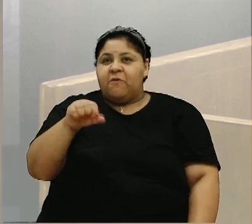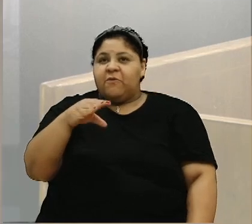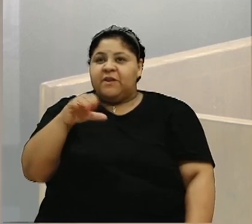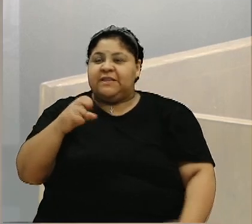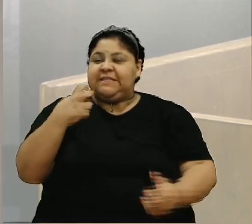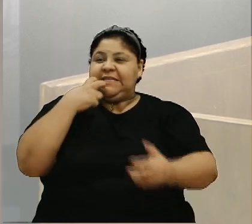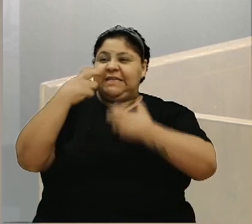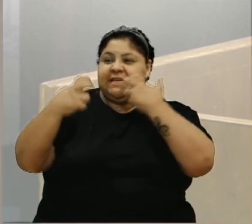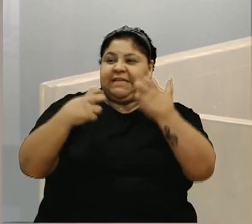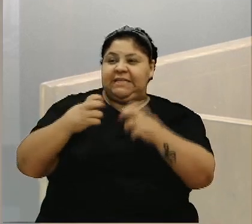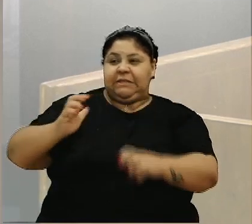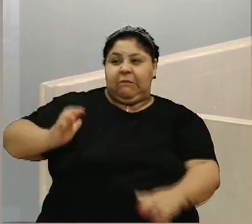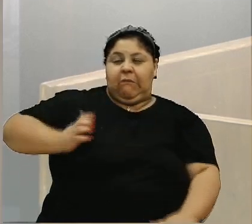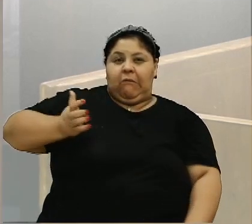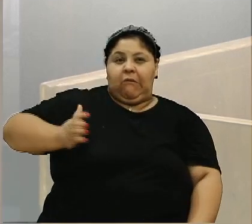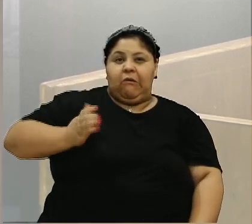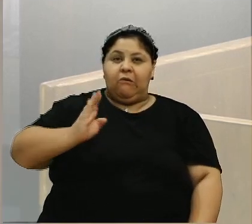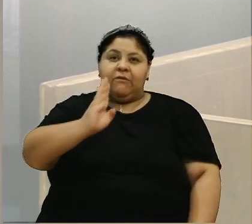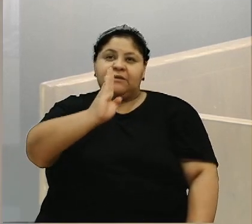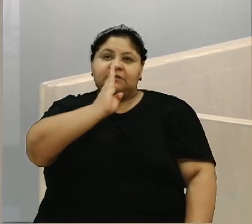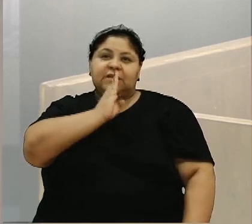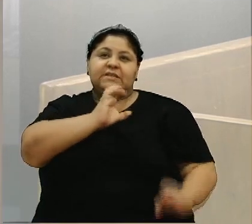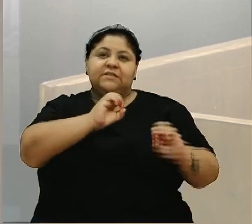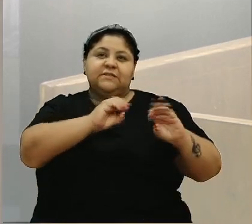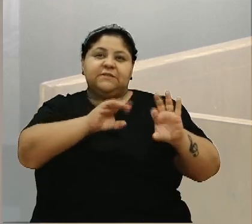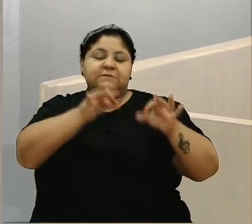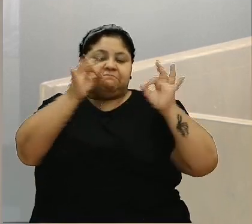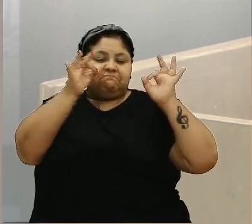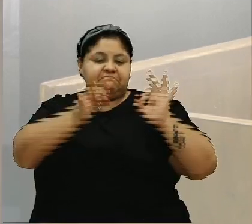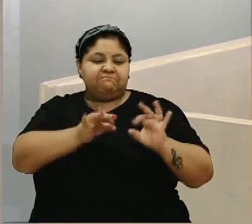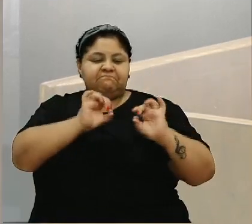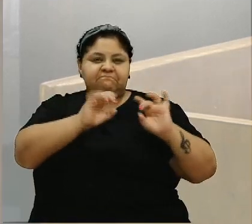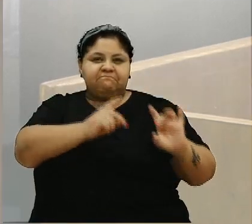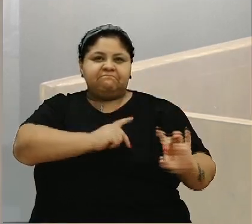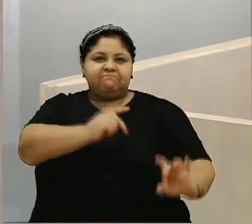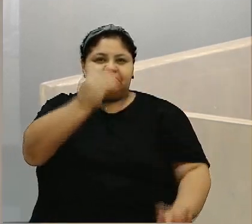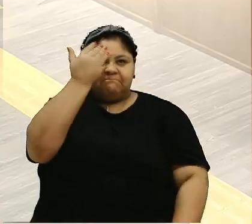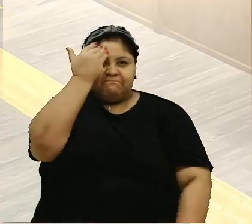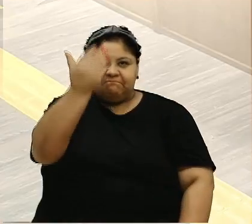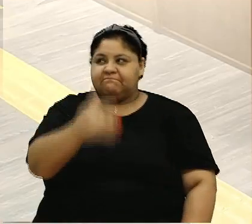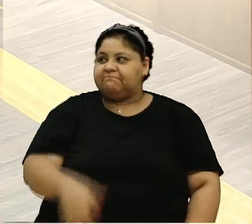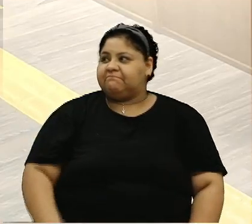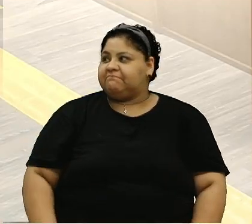silêncio ensina com elegância. Era isso, senhora presidente, muito obrigada.